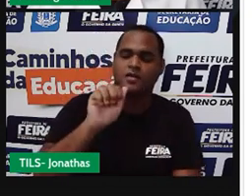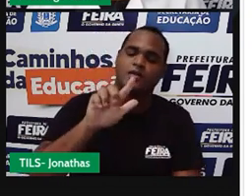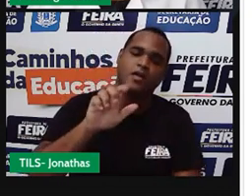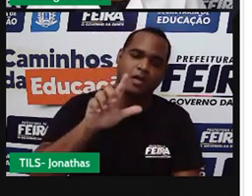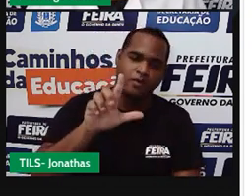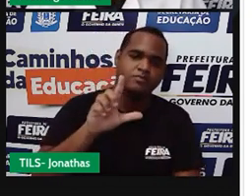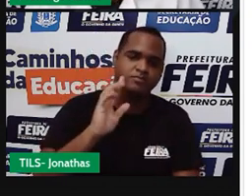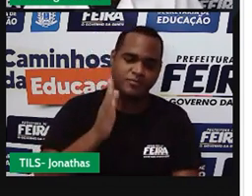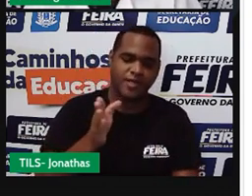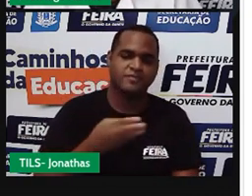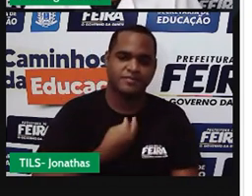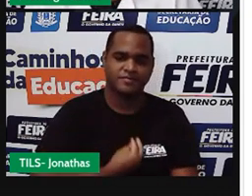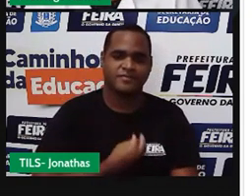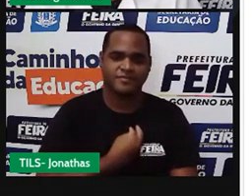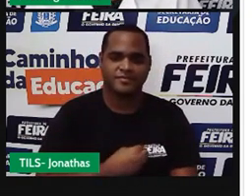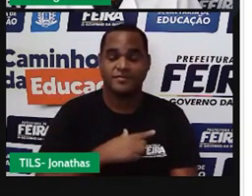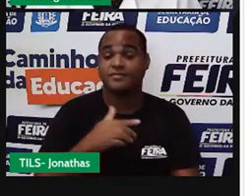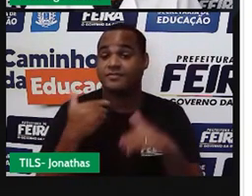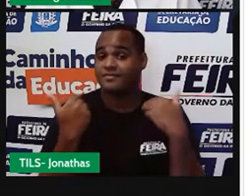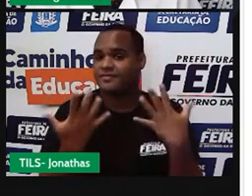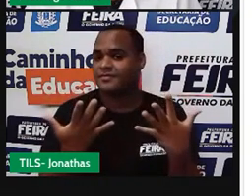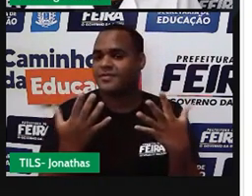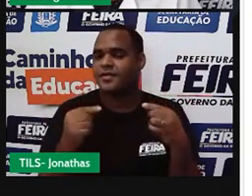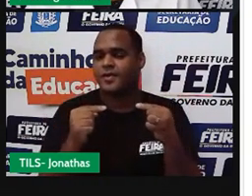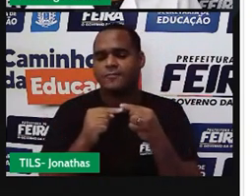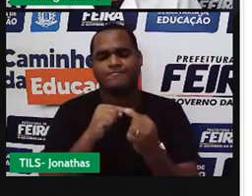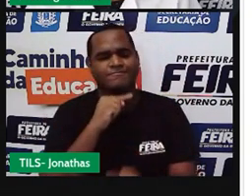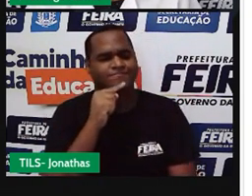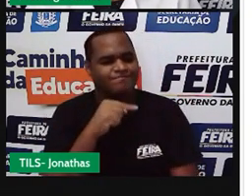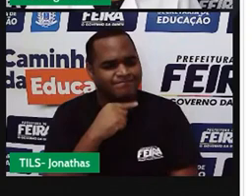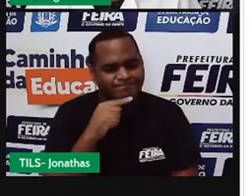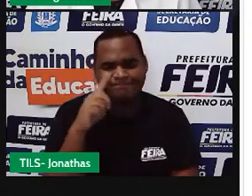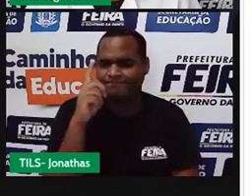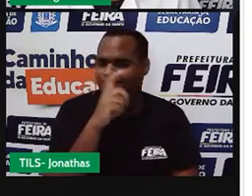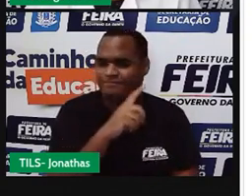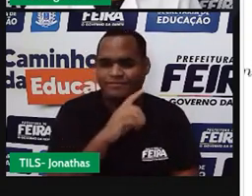bom então para não ter dúvidas